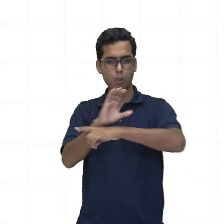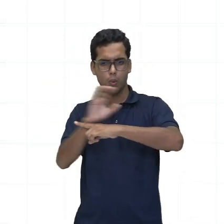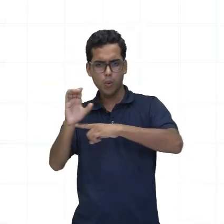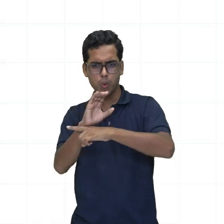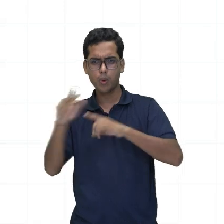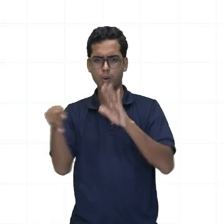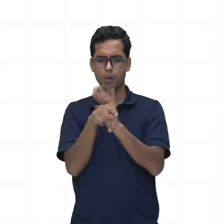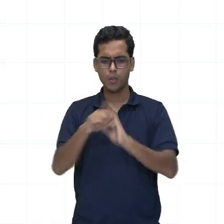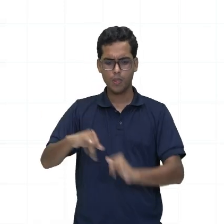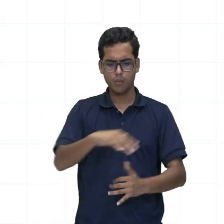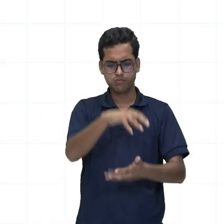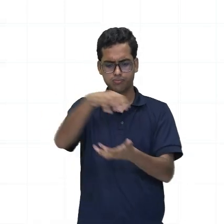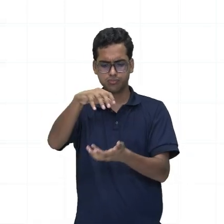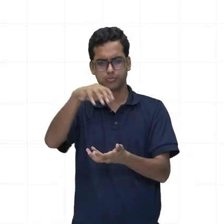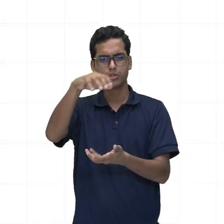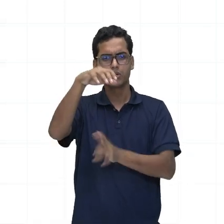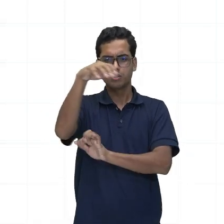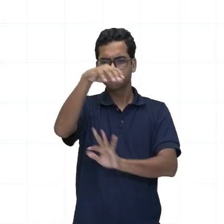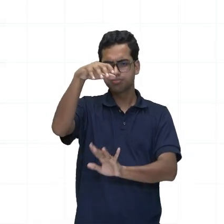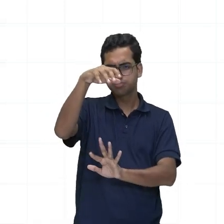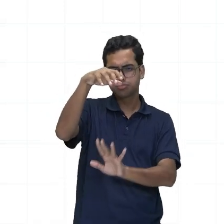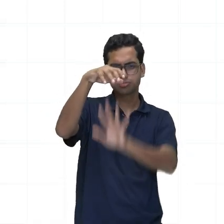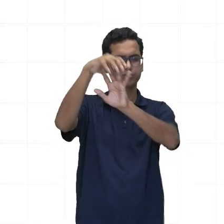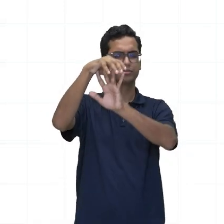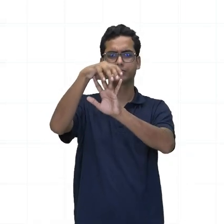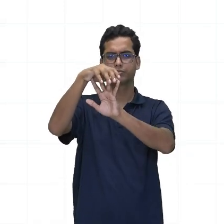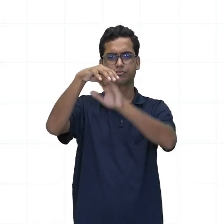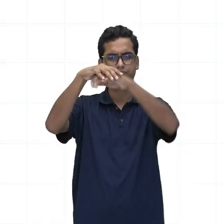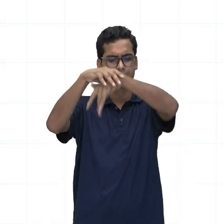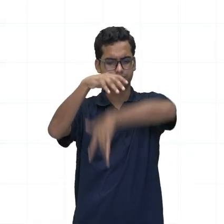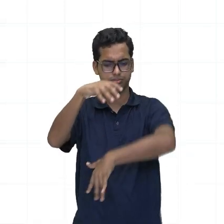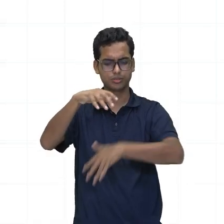estar perdendo a chance de capturar esse